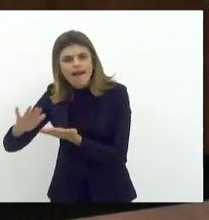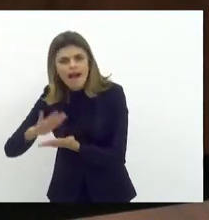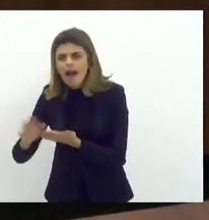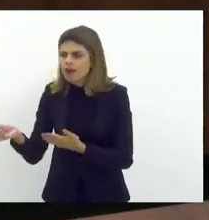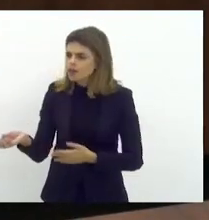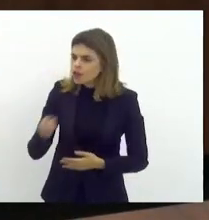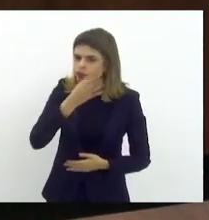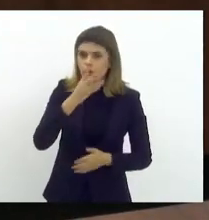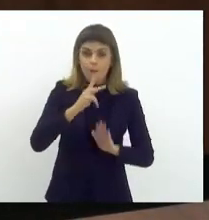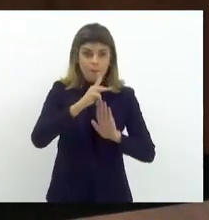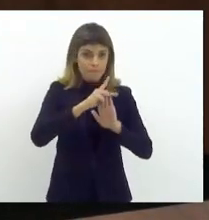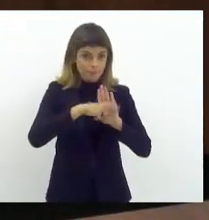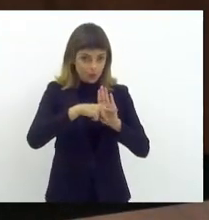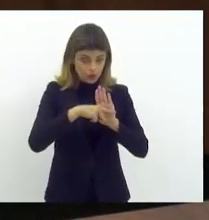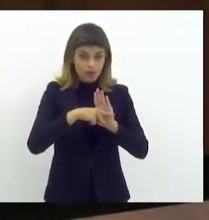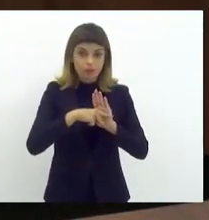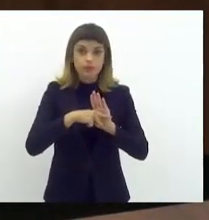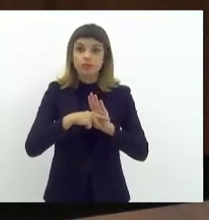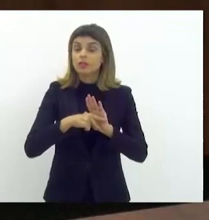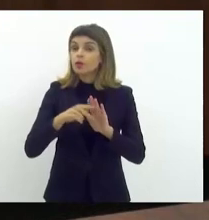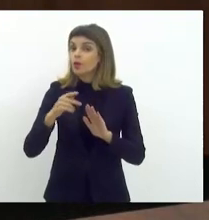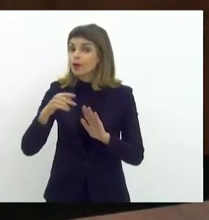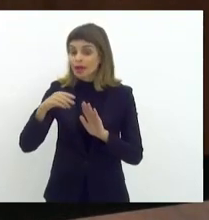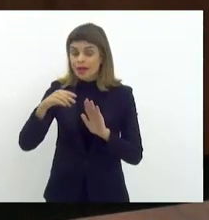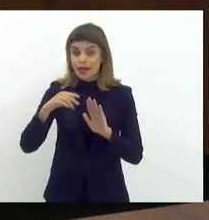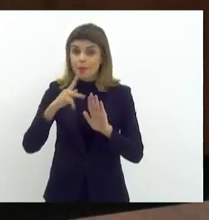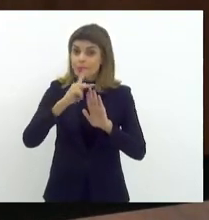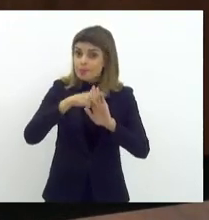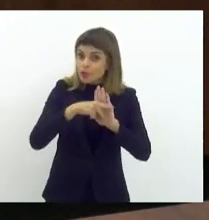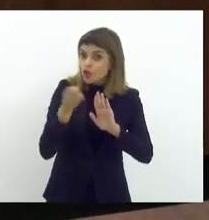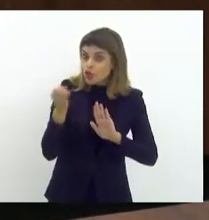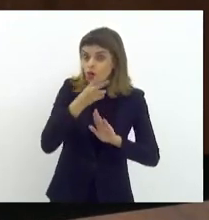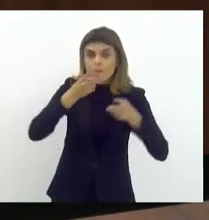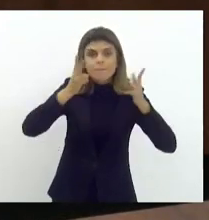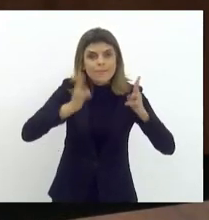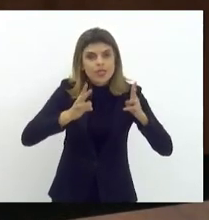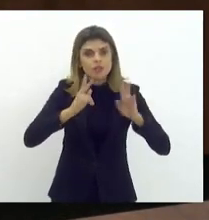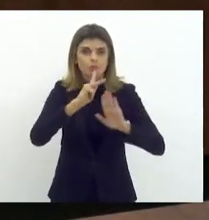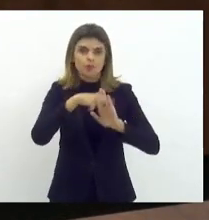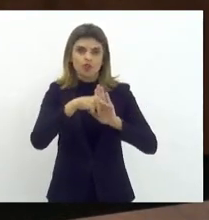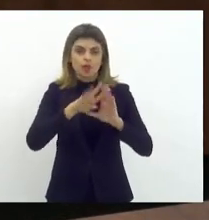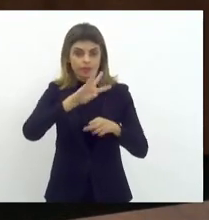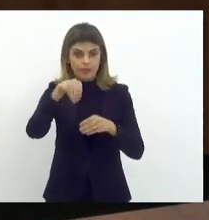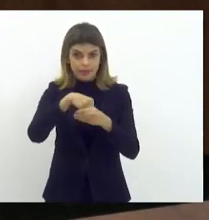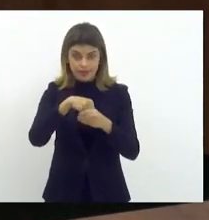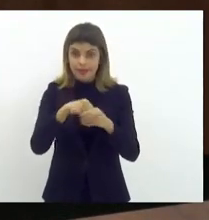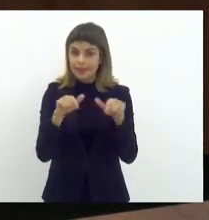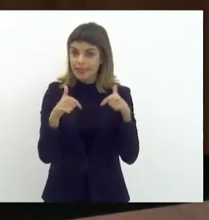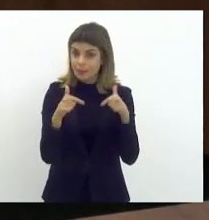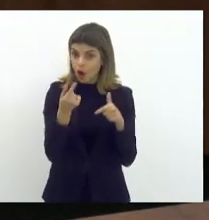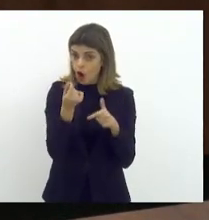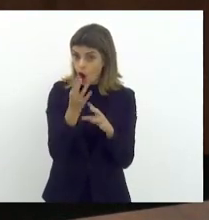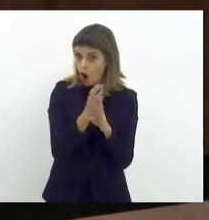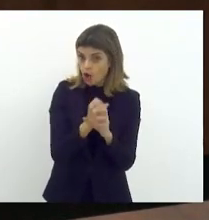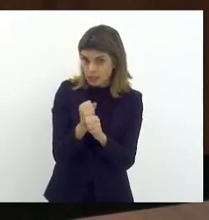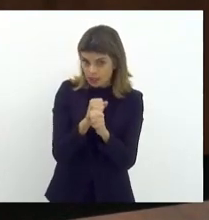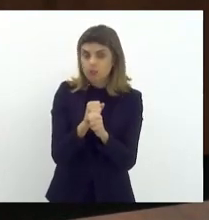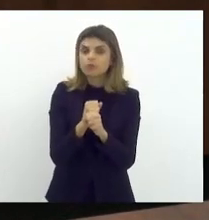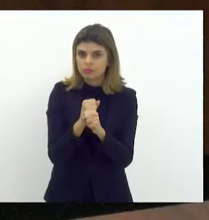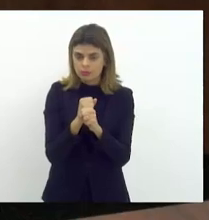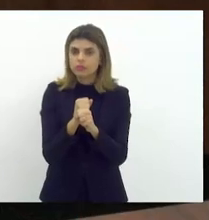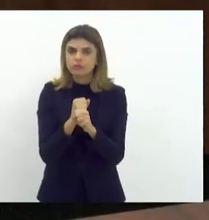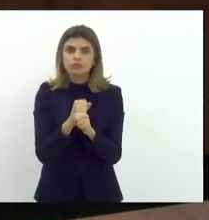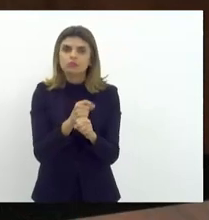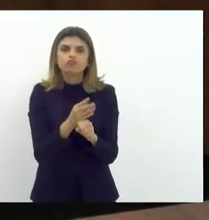novos acima aliás de programas novos e dentro do mesmo programa de trabalho do orçamento então não adiantava mudar